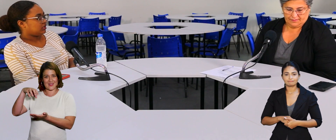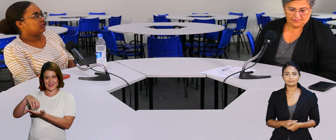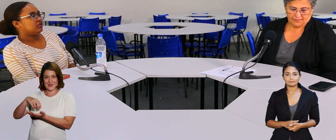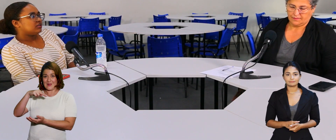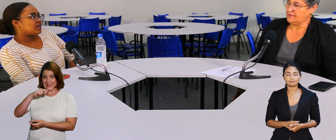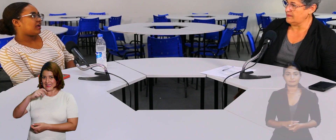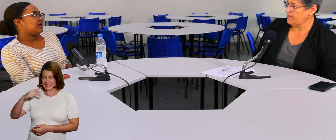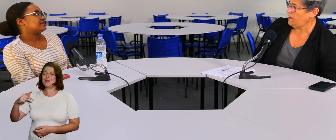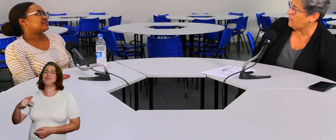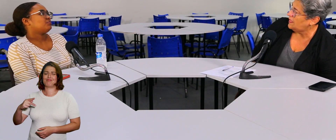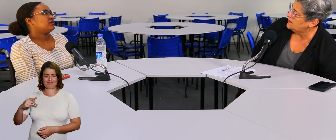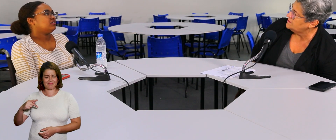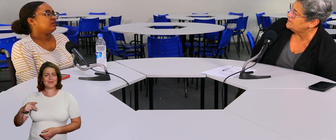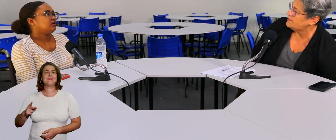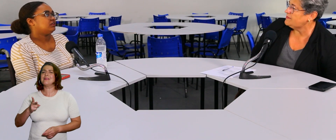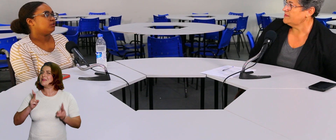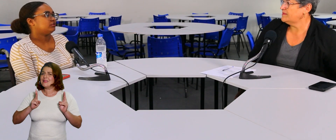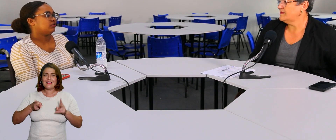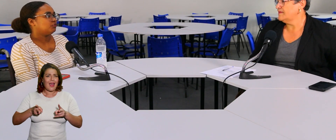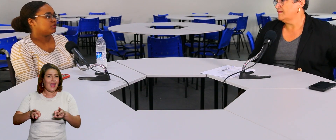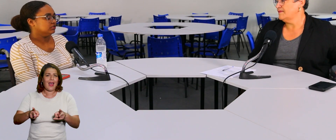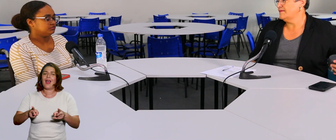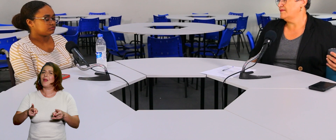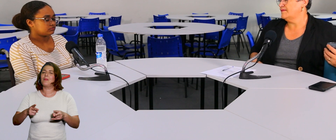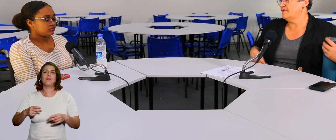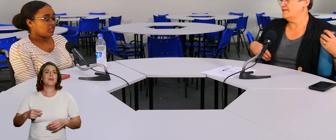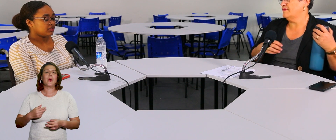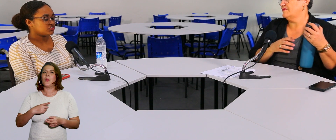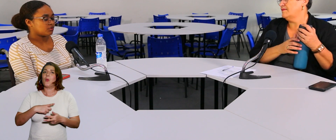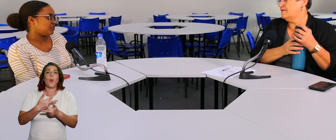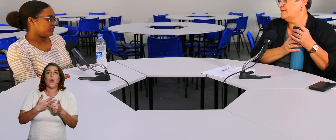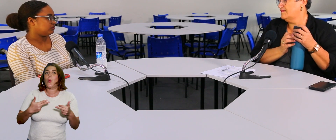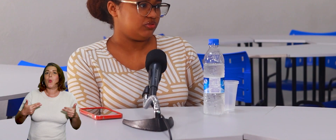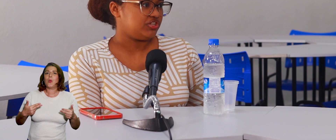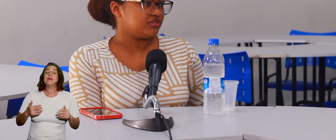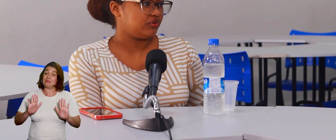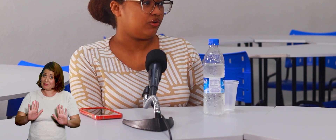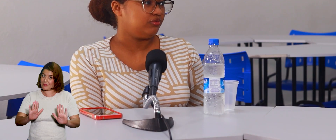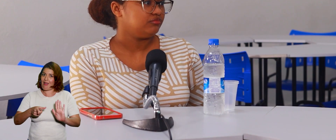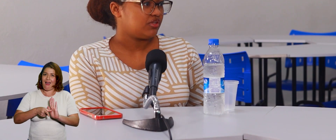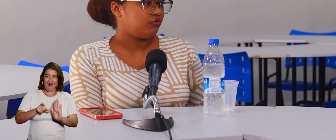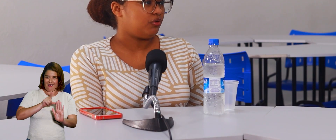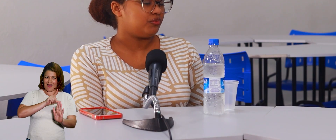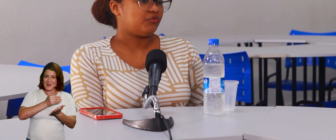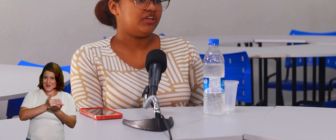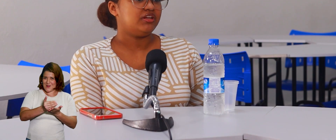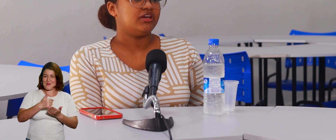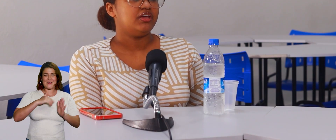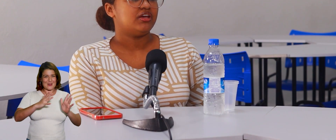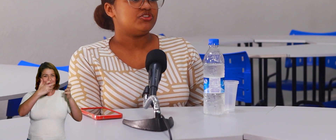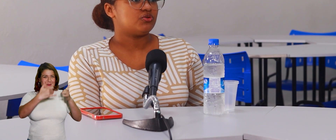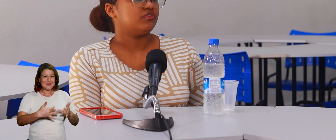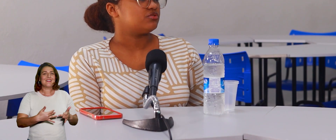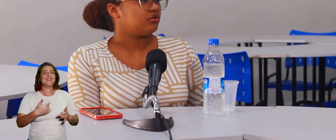NAP, sempre que eu tenho alguma questão... Primeiro, de início, foi logo... Como eu falei,